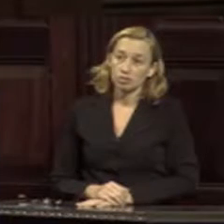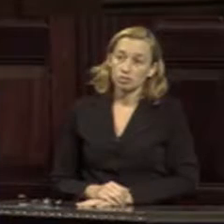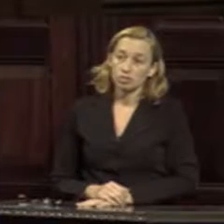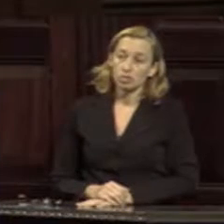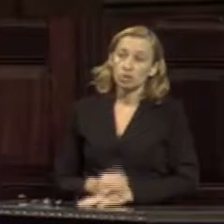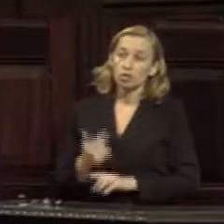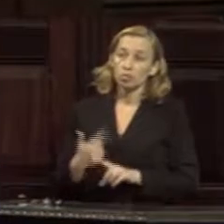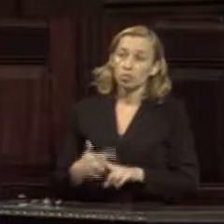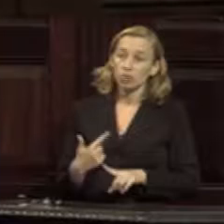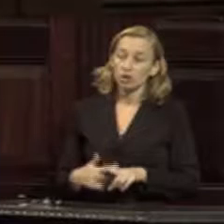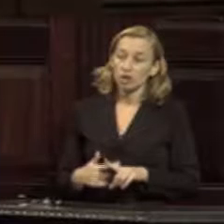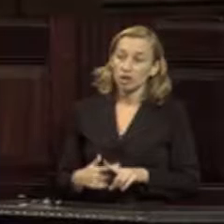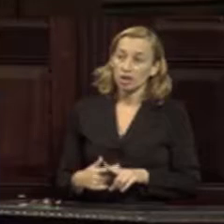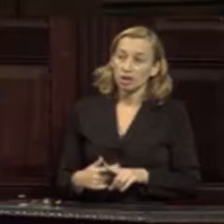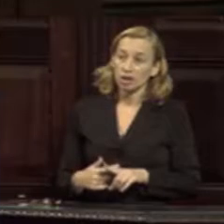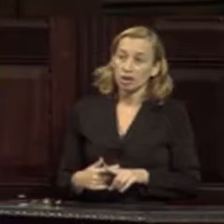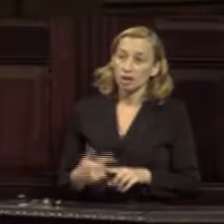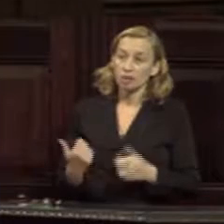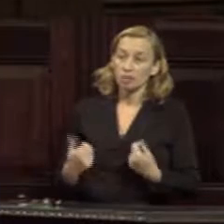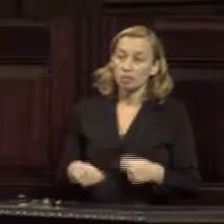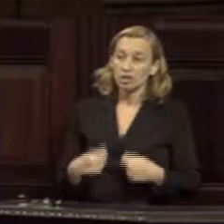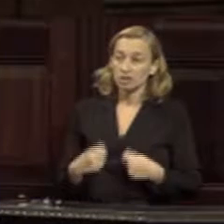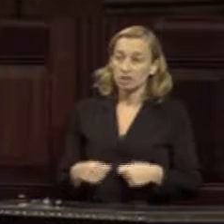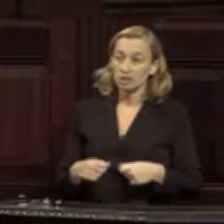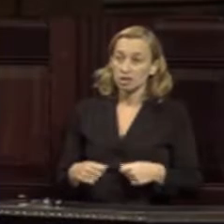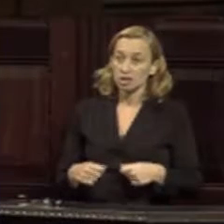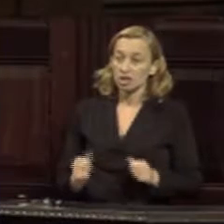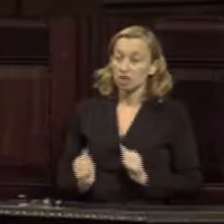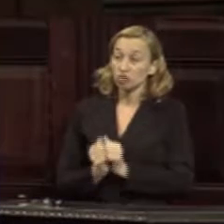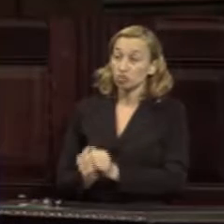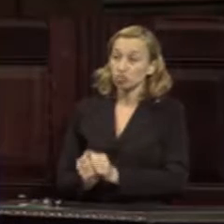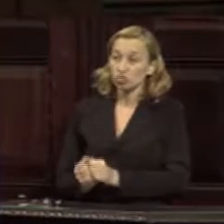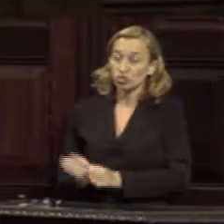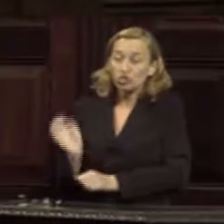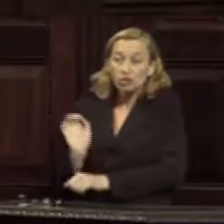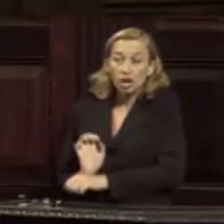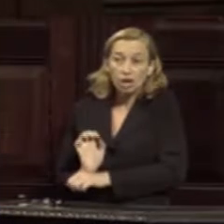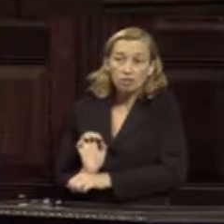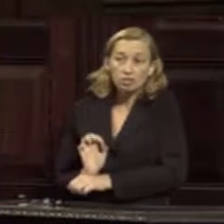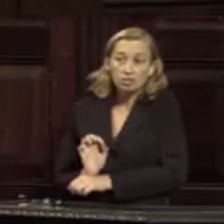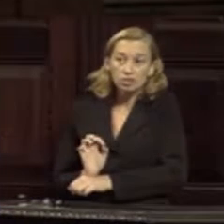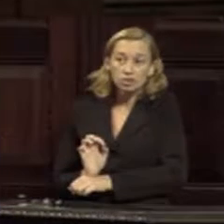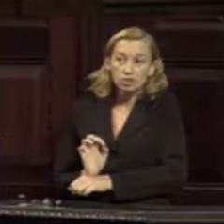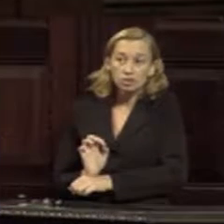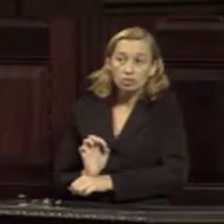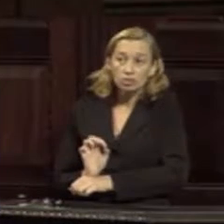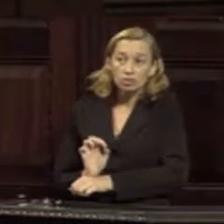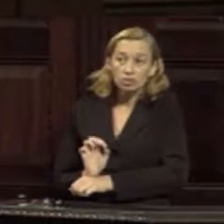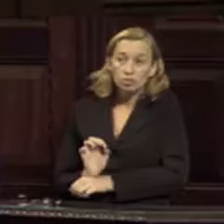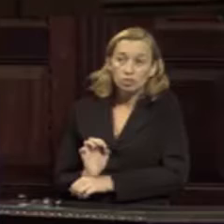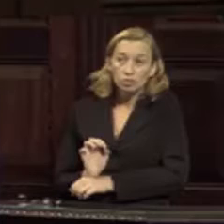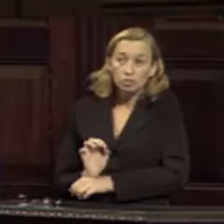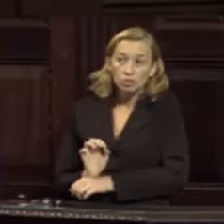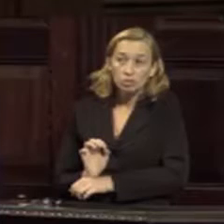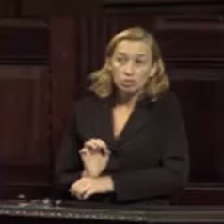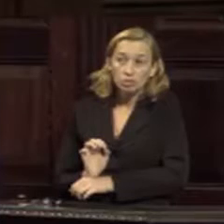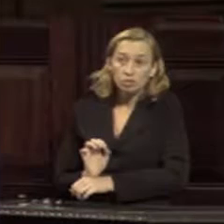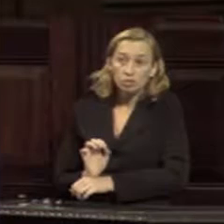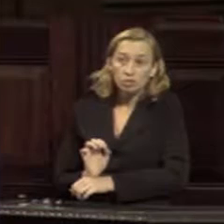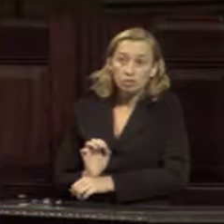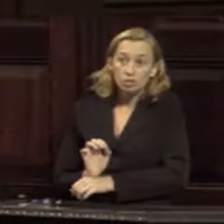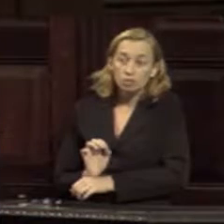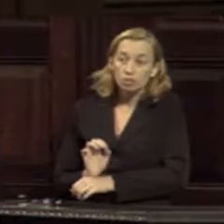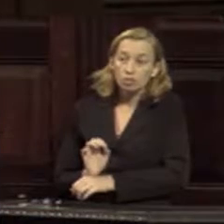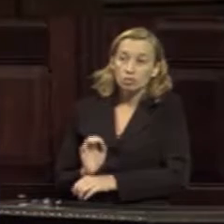de Participação do Estado e o FPM. Então, quanto menos recursos nesse fundo,